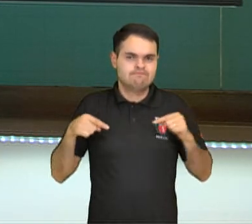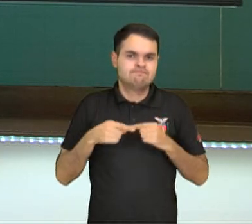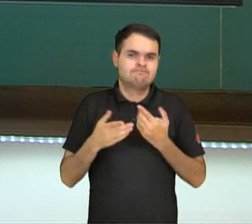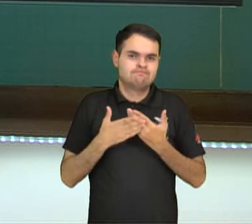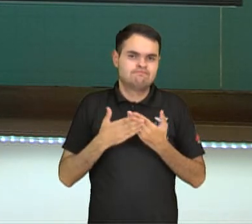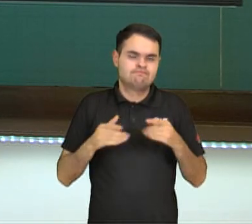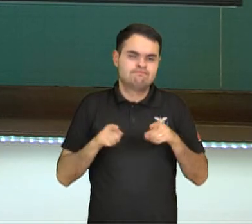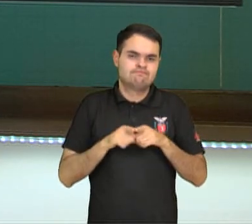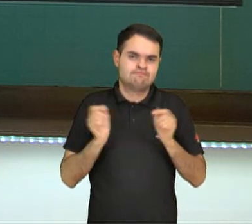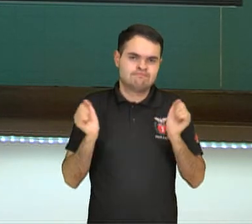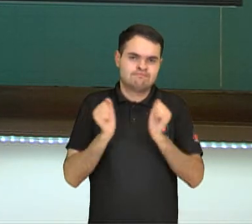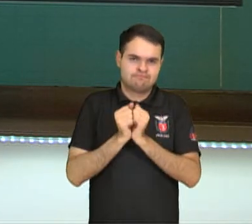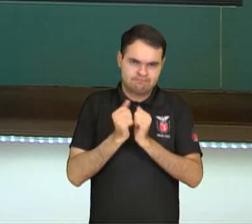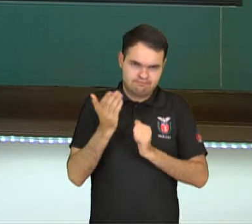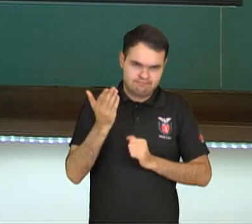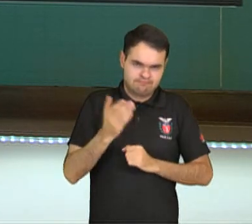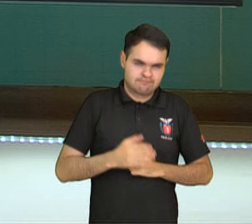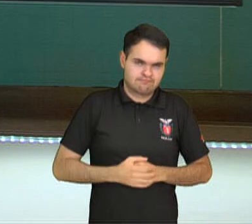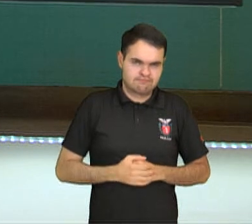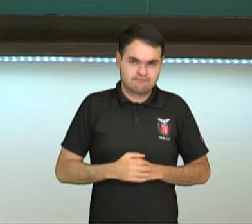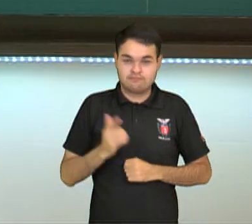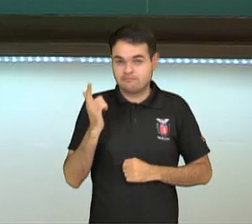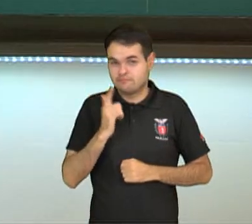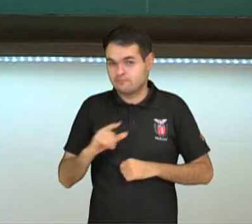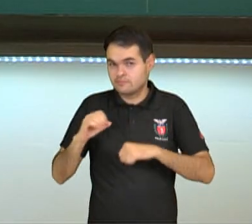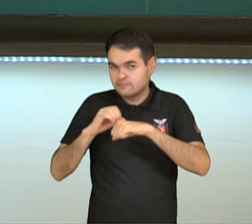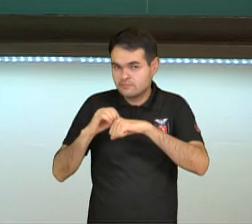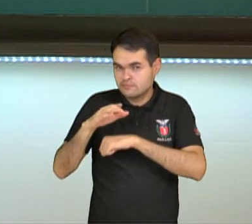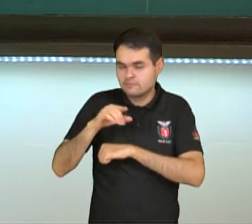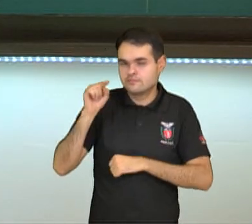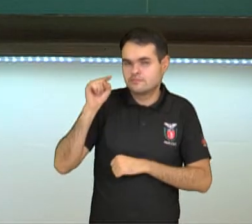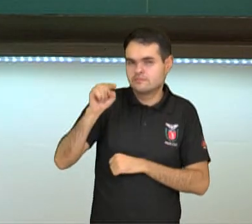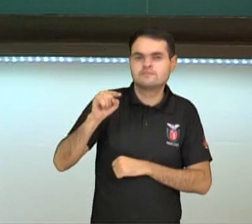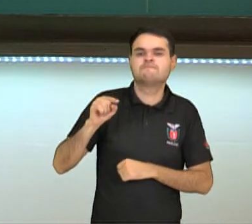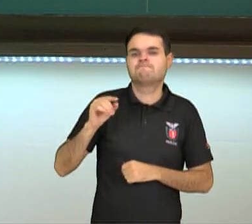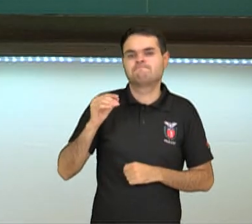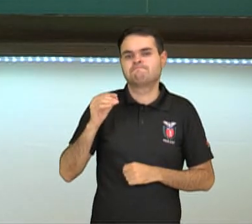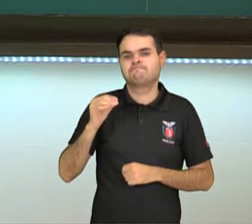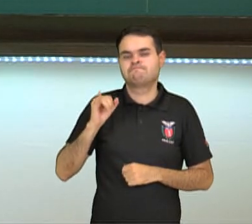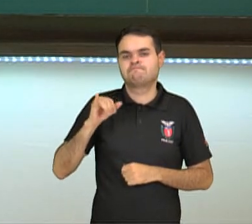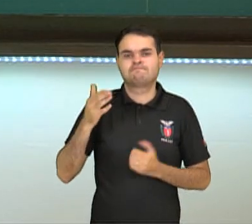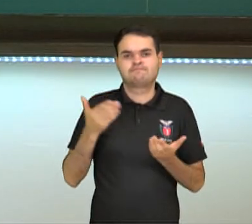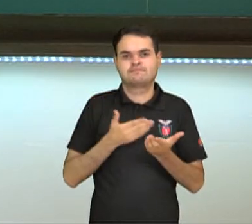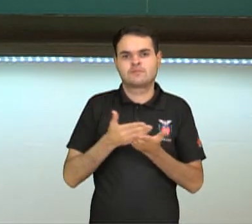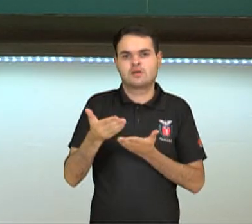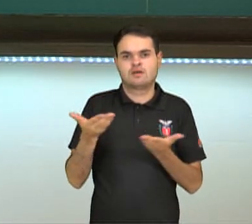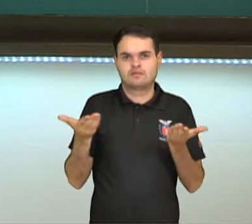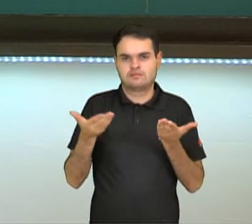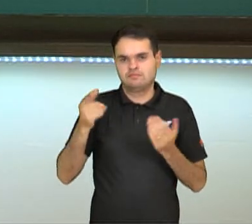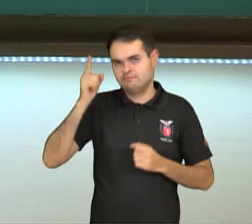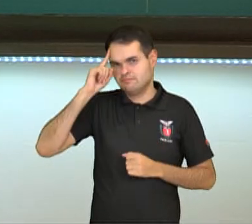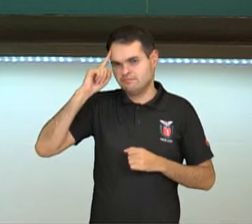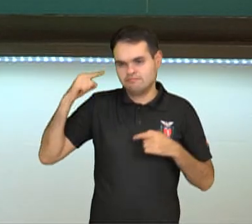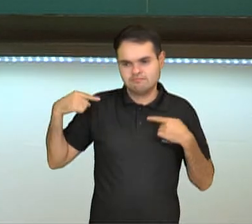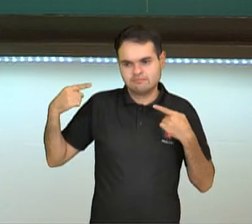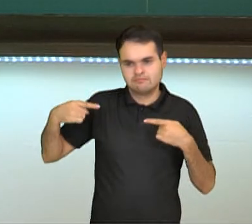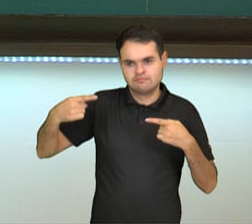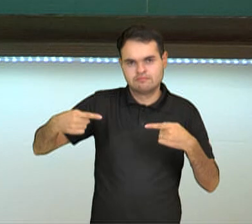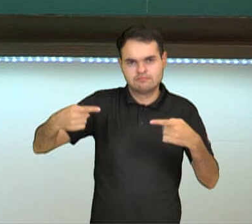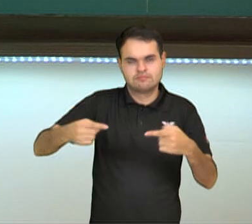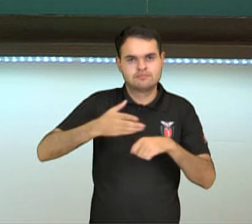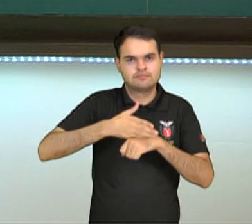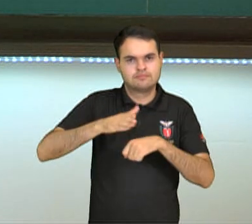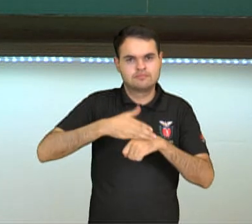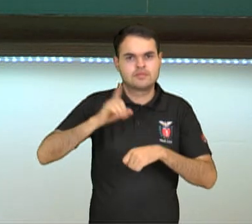te acompanha nos exercícios. Uma outra dica que eu dou para vocês, se você vai começar uma rotina de exercícios, é